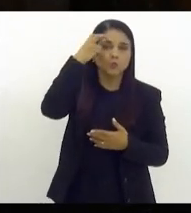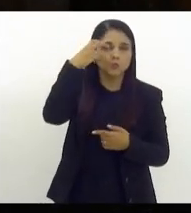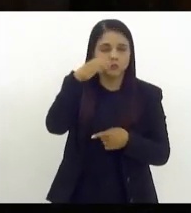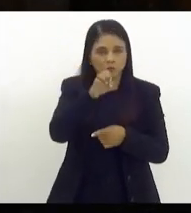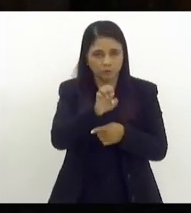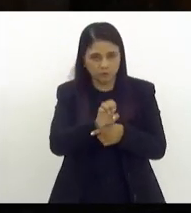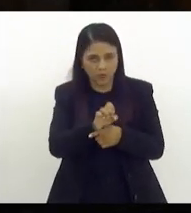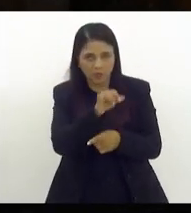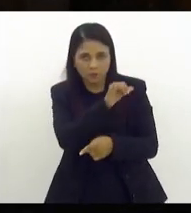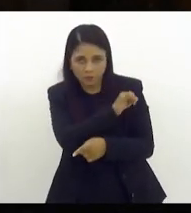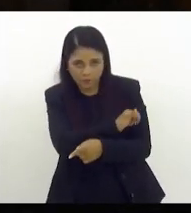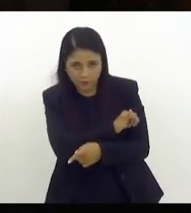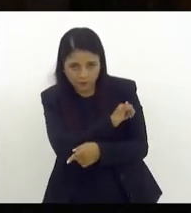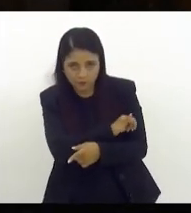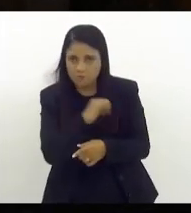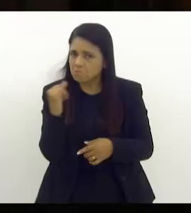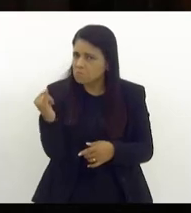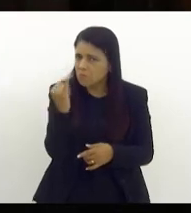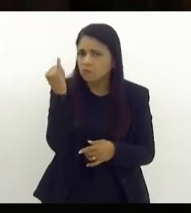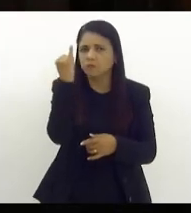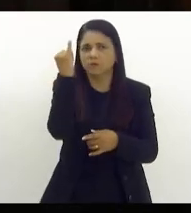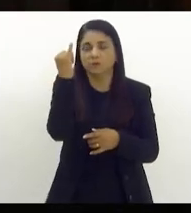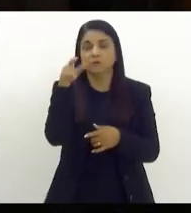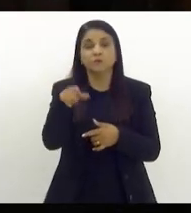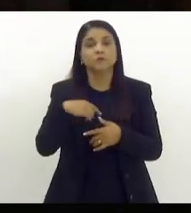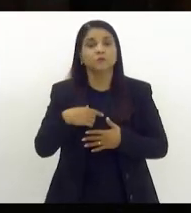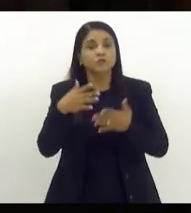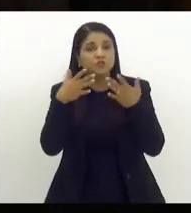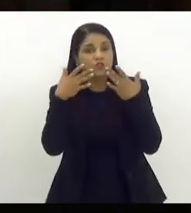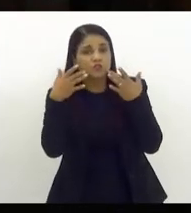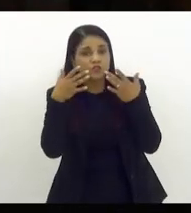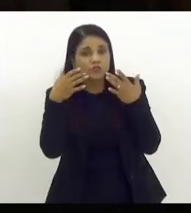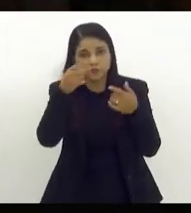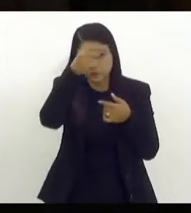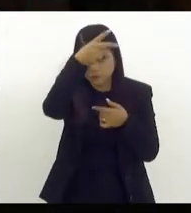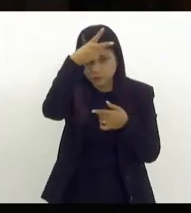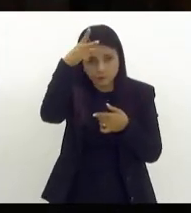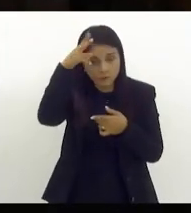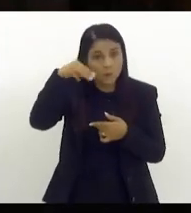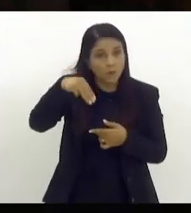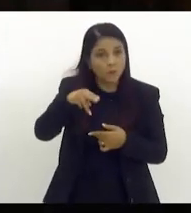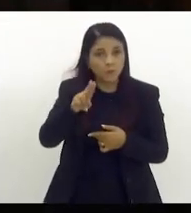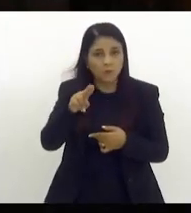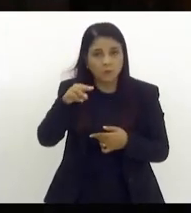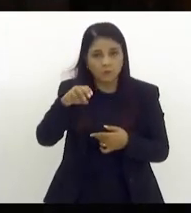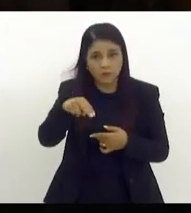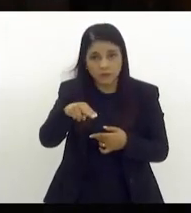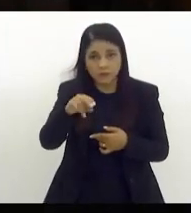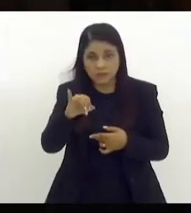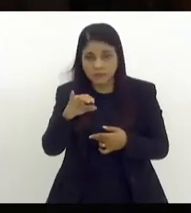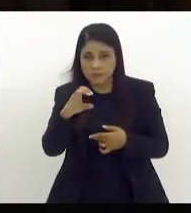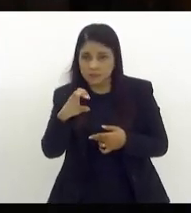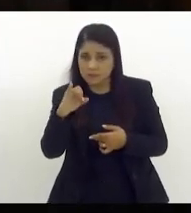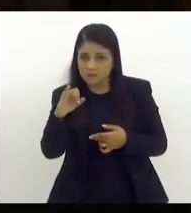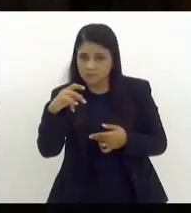de Janeiro. Teatro Municipal é uma